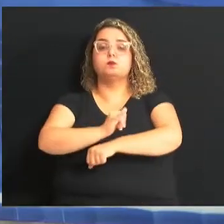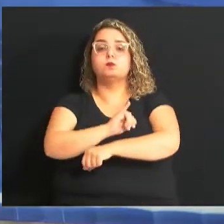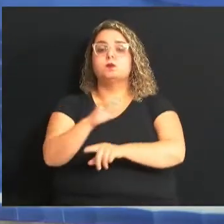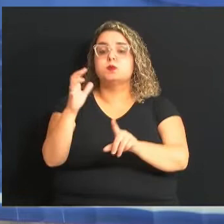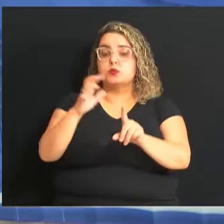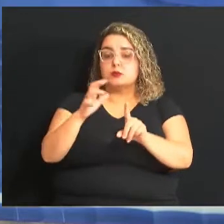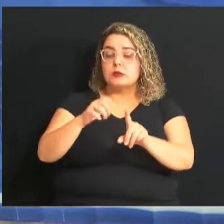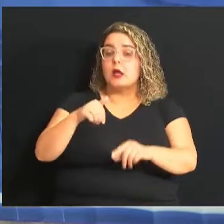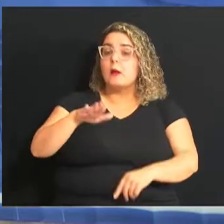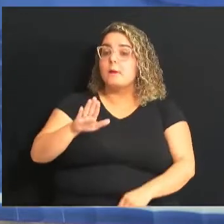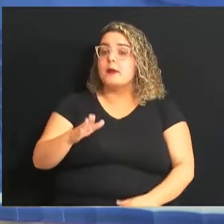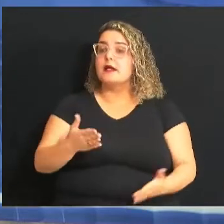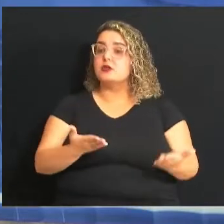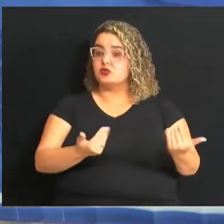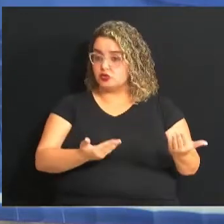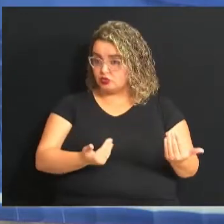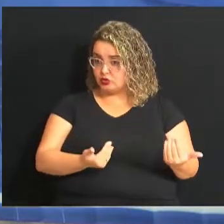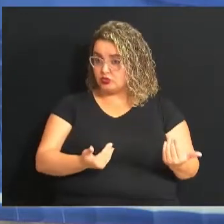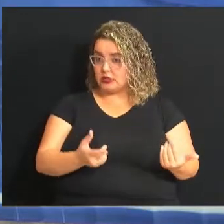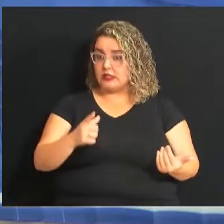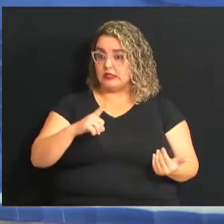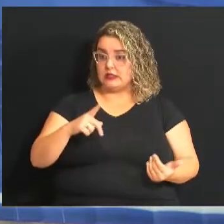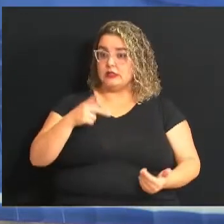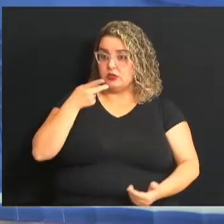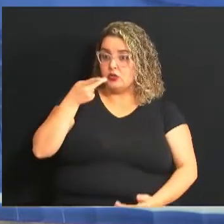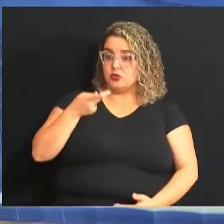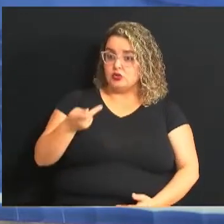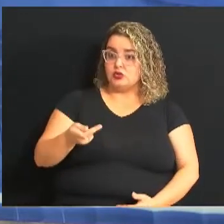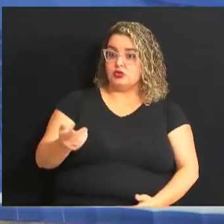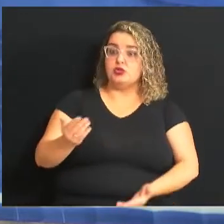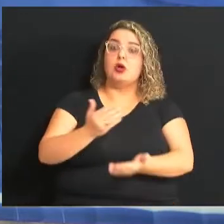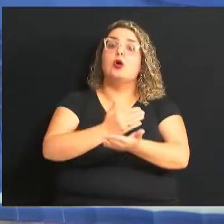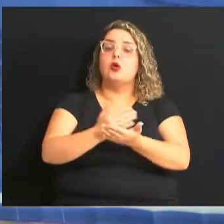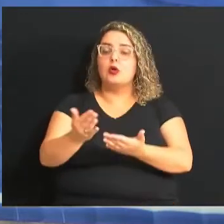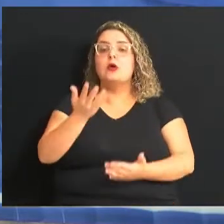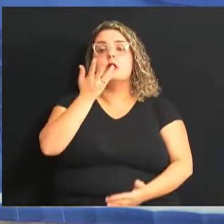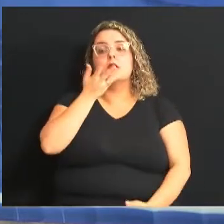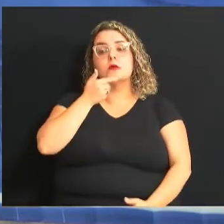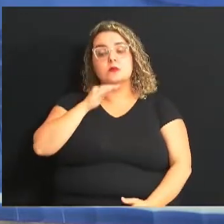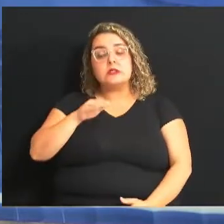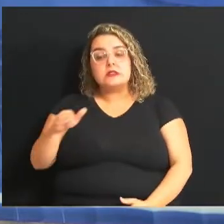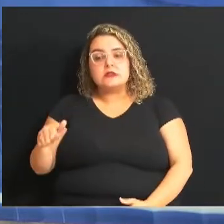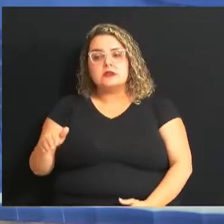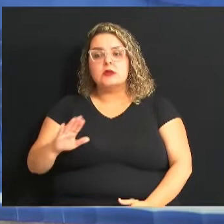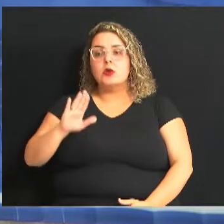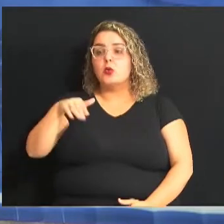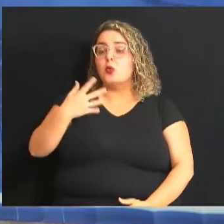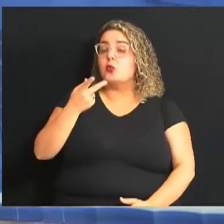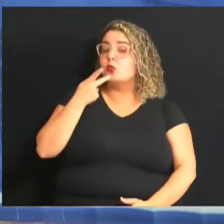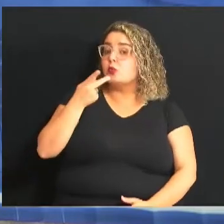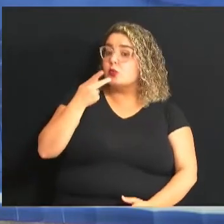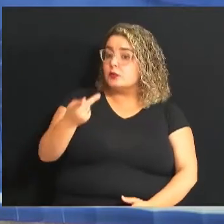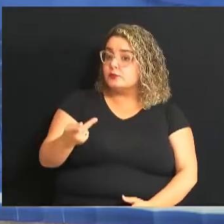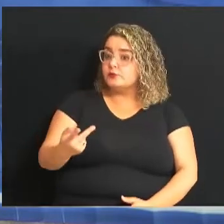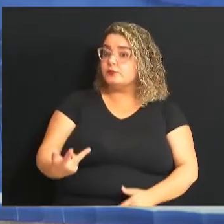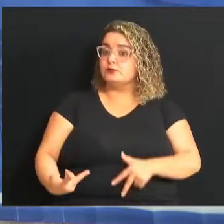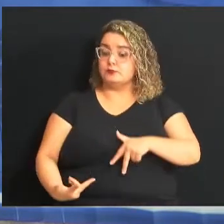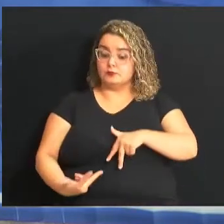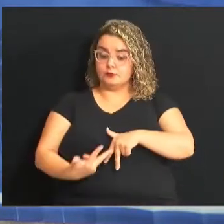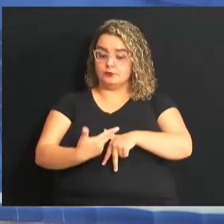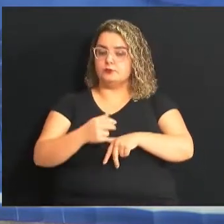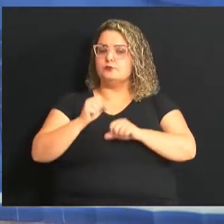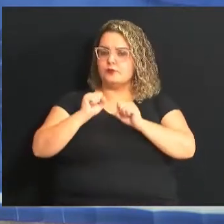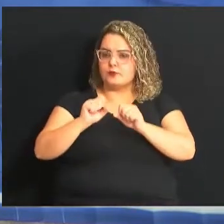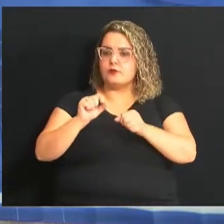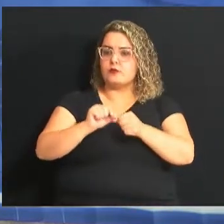vez mais jovens, Teve uma fala que já fala que já está começando desde criança. Quando se fala em cirurgia, pode fazer a partir